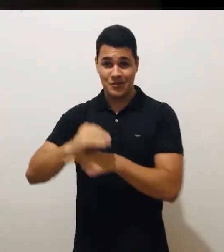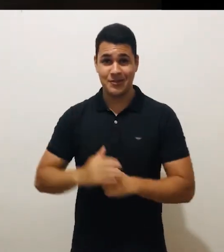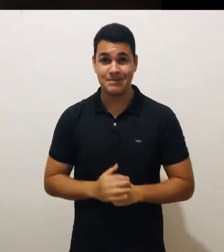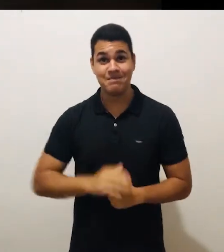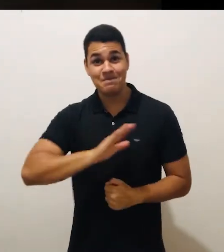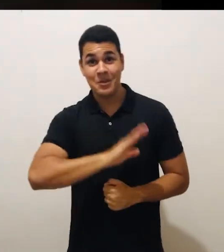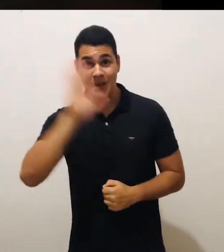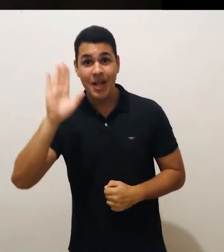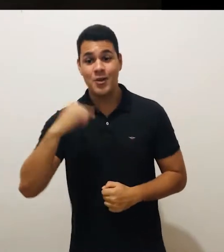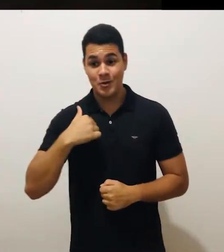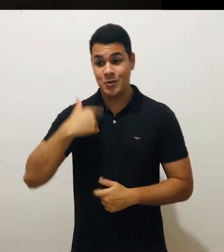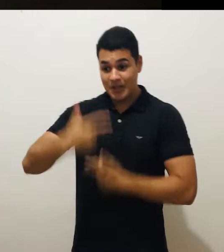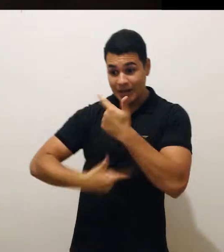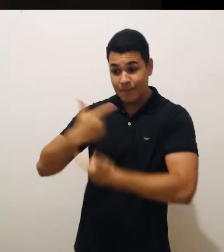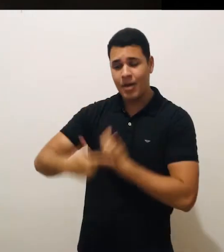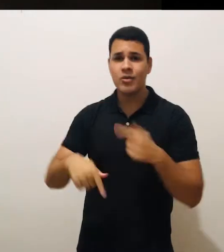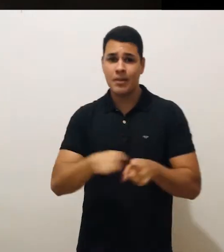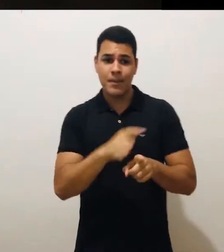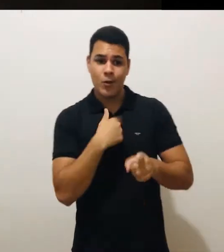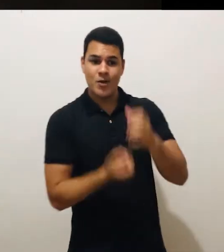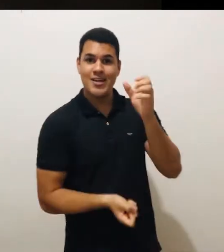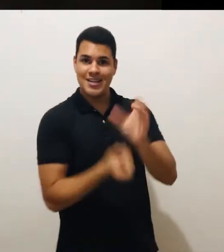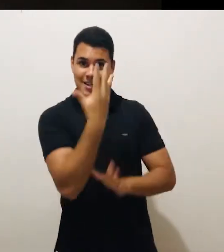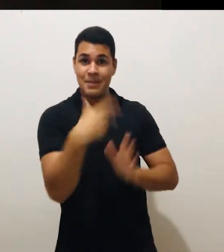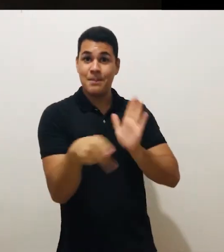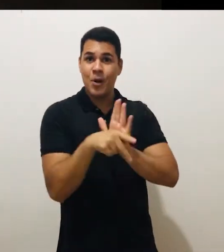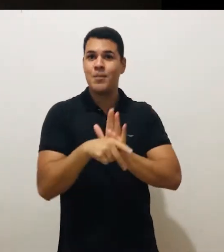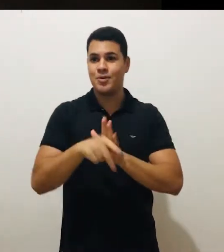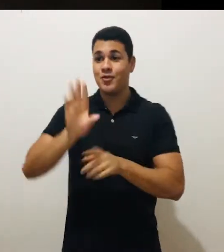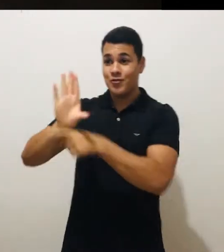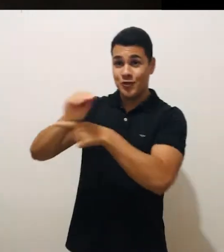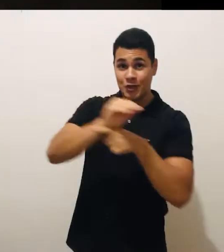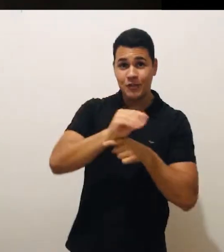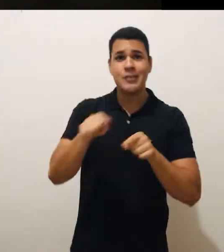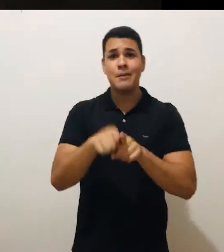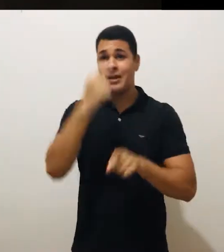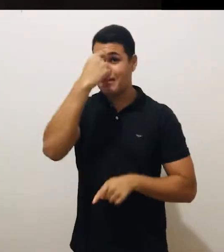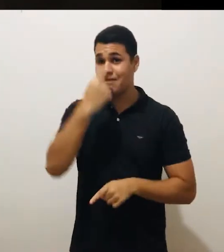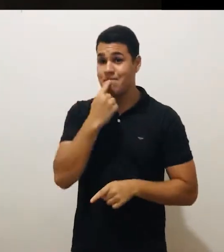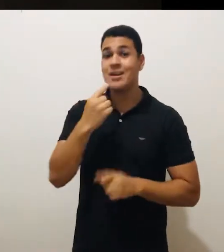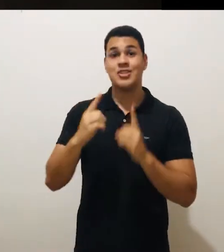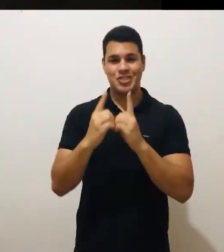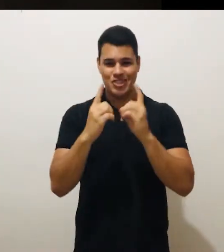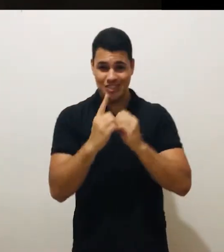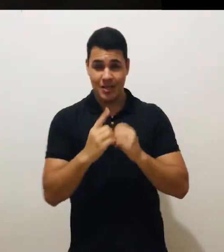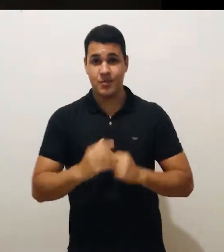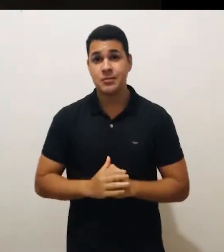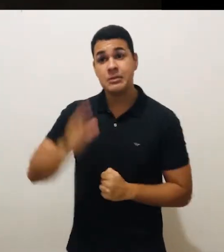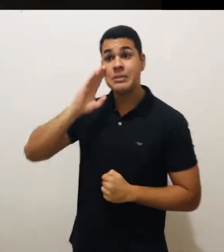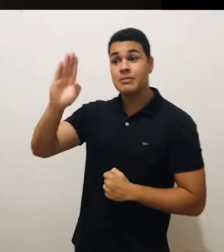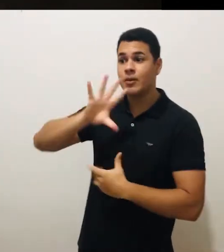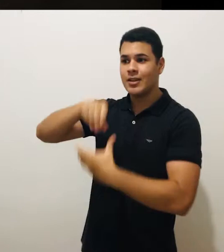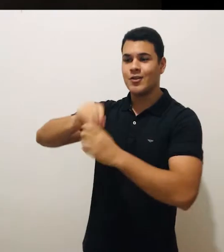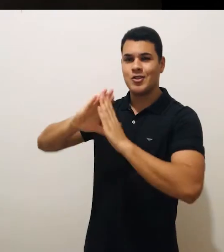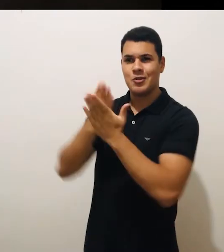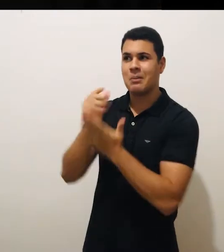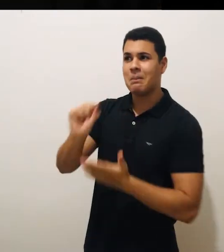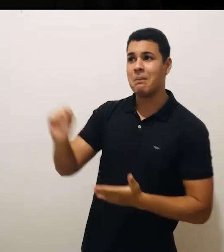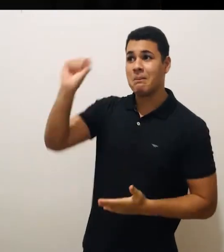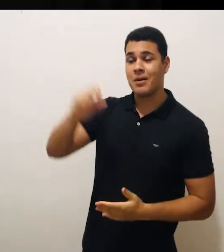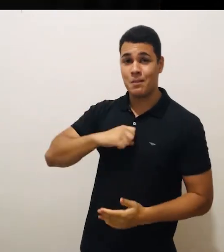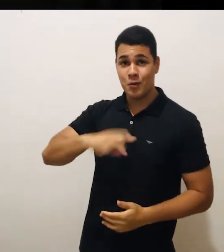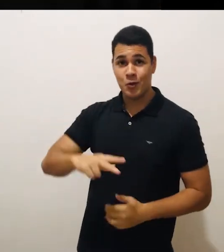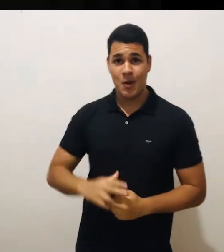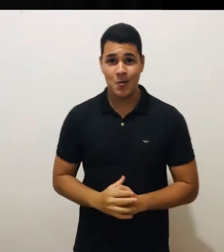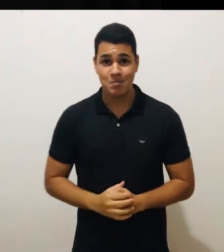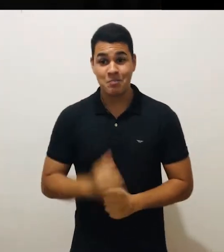meu nome é Diogo Alves. Também sou formador de fotografia e imagem digital, especialmente nos cursos profissionais das nossas escolas em Portugal.